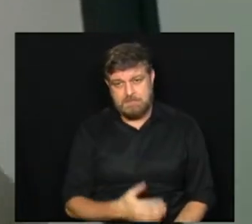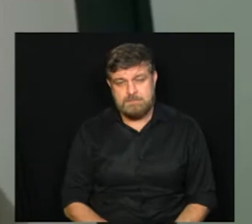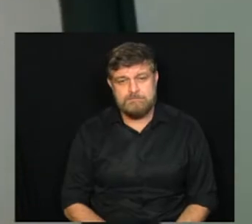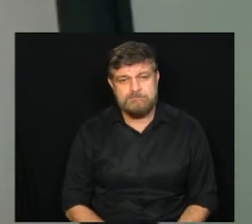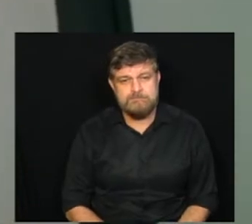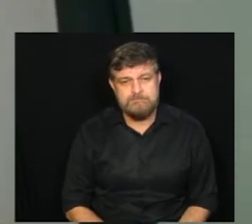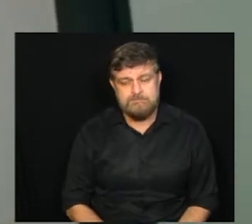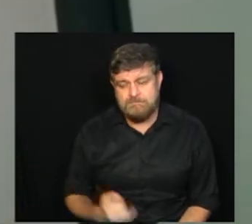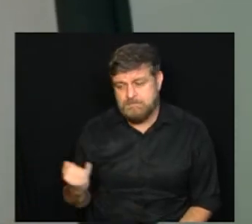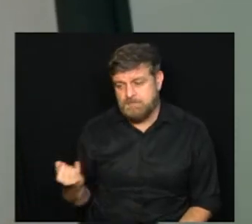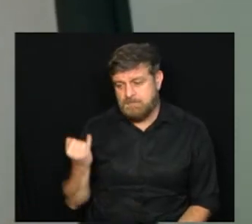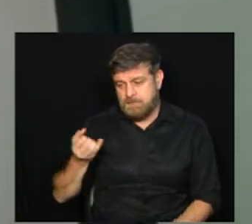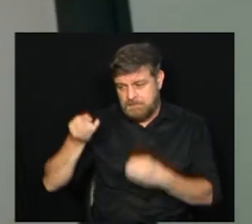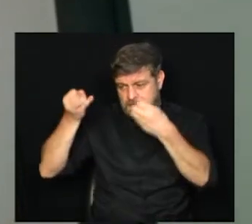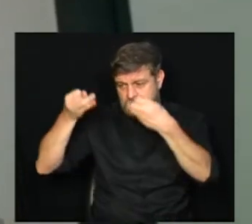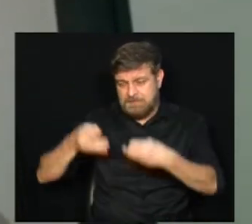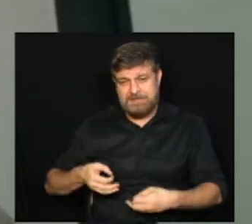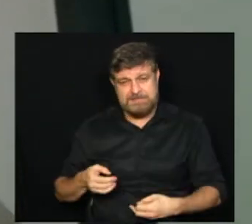importante esclarecer algumas coisas.